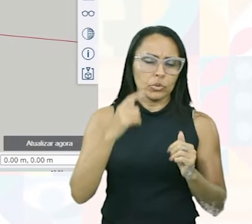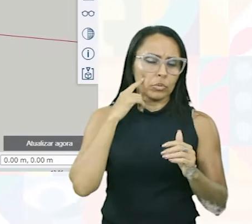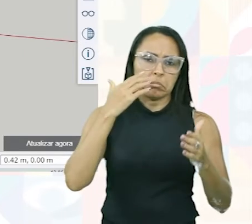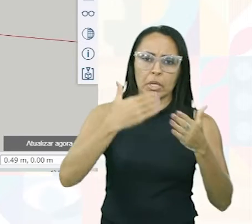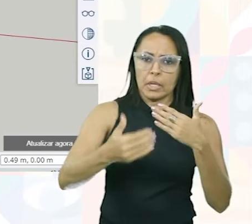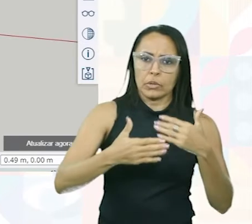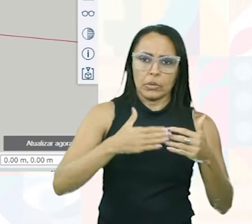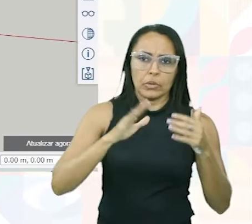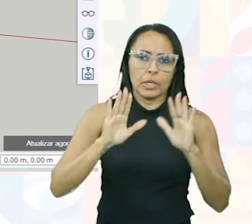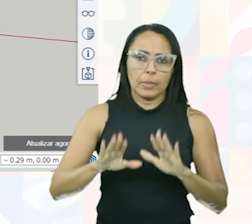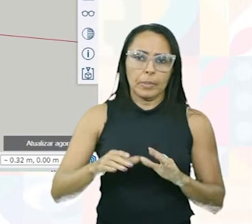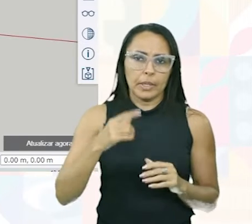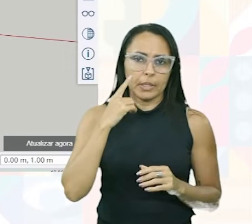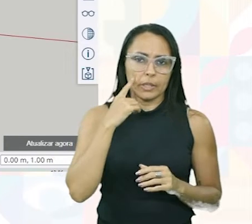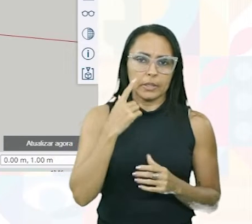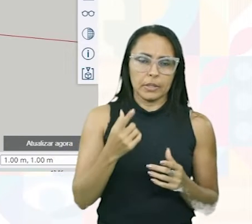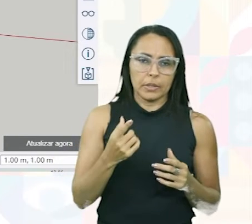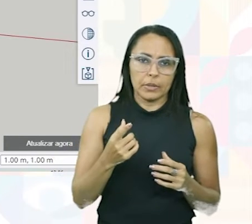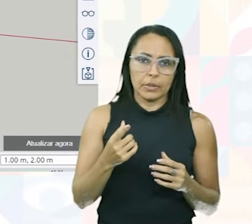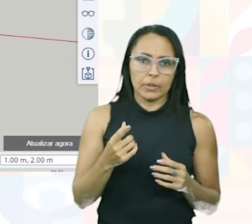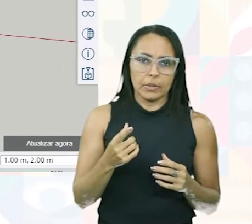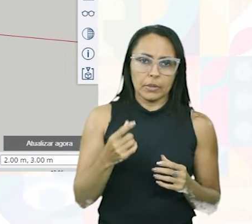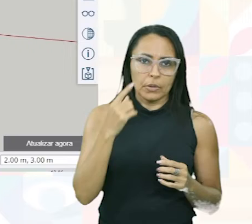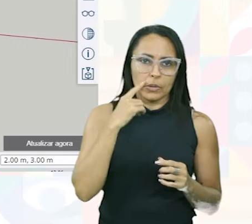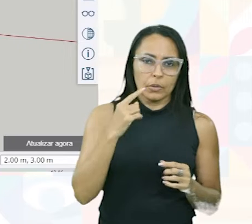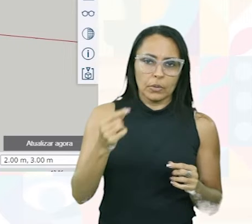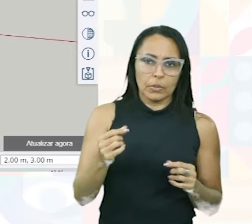aleatoriamente, manualmente com o mouse,